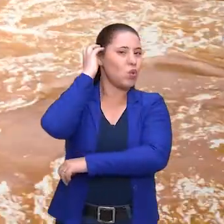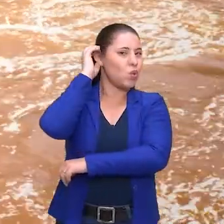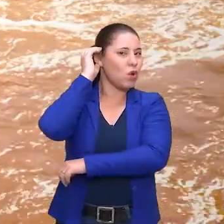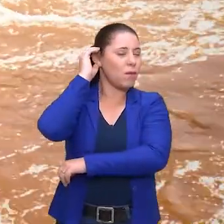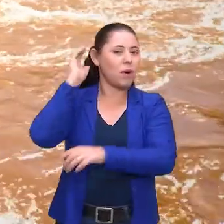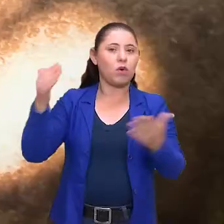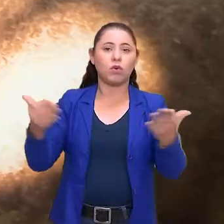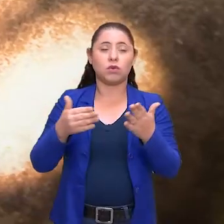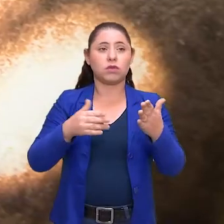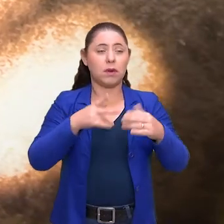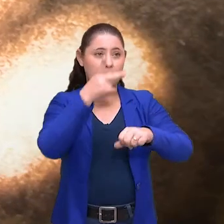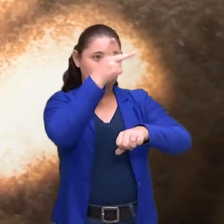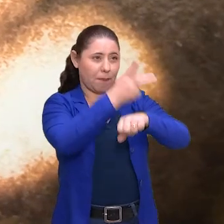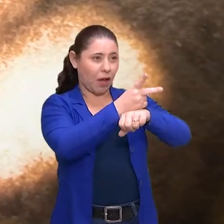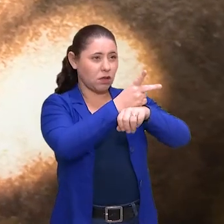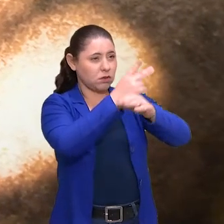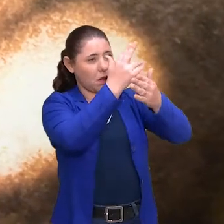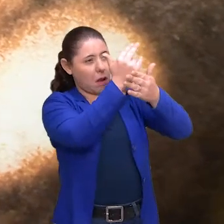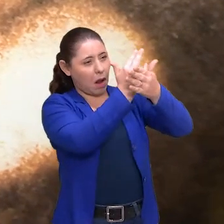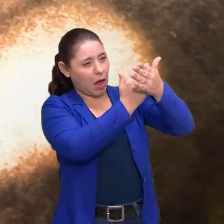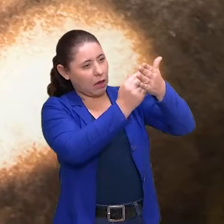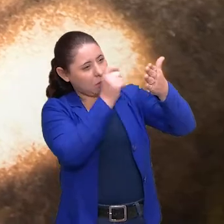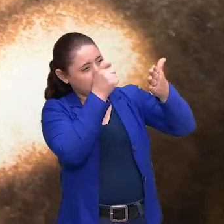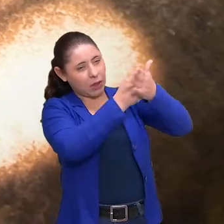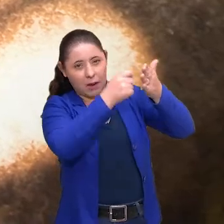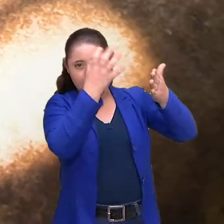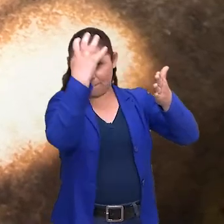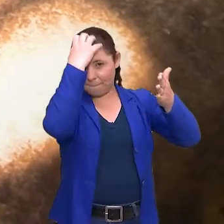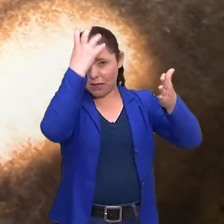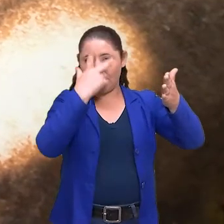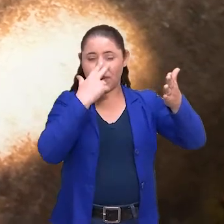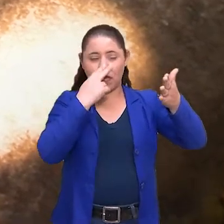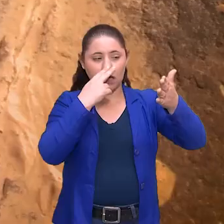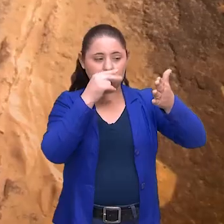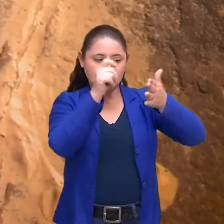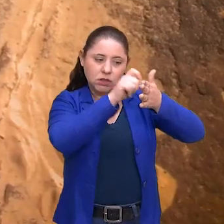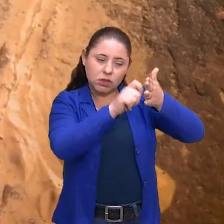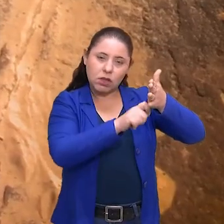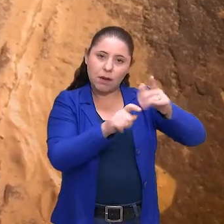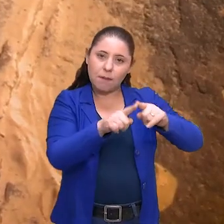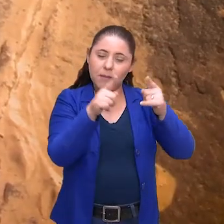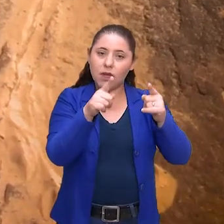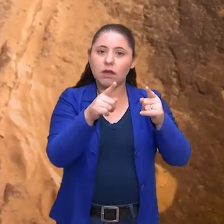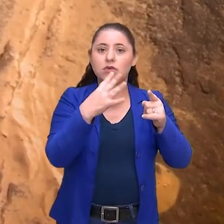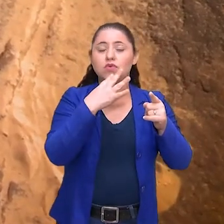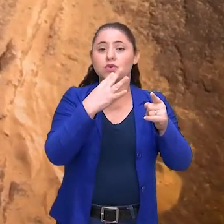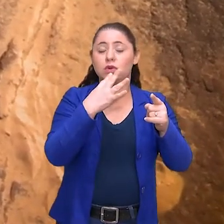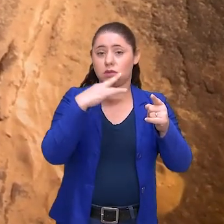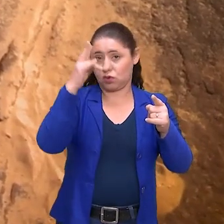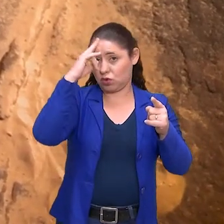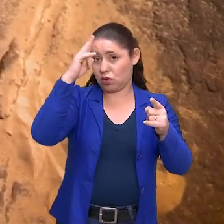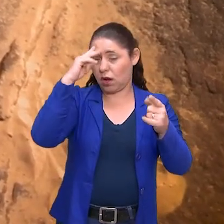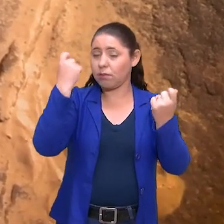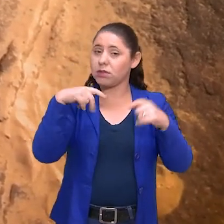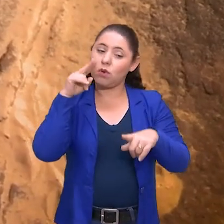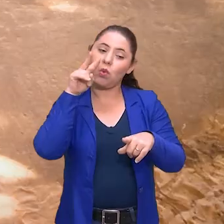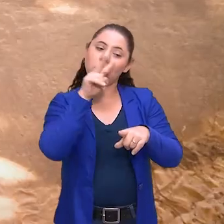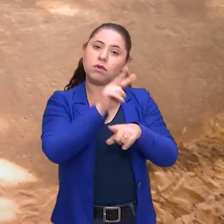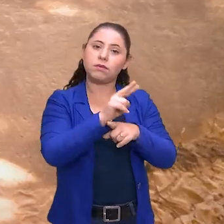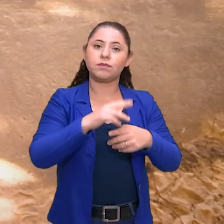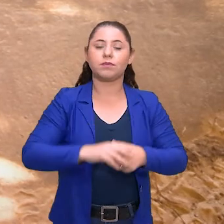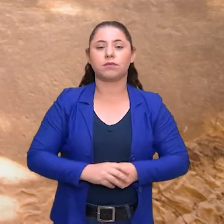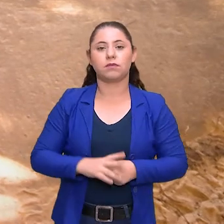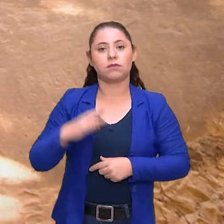cuiabano. Na pedra, hoje, está o registro dessa passagem real por Coxim, mas fico alerta para que essa história seja conhecida